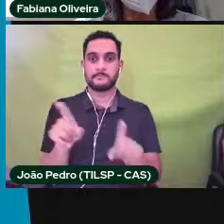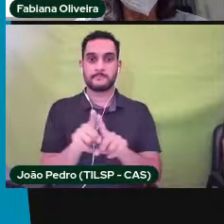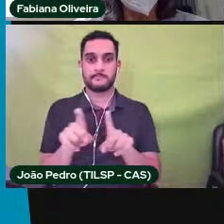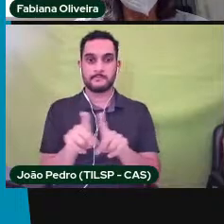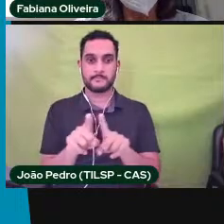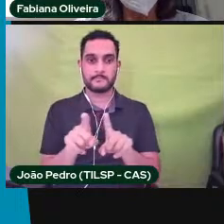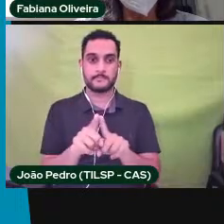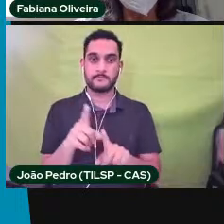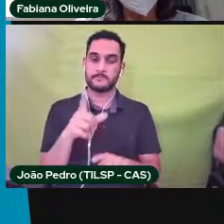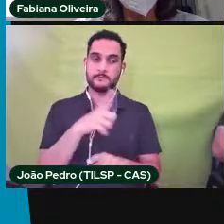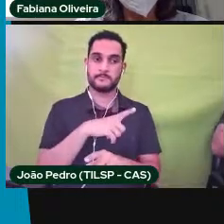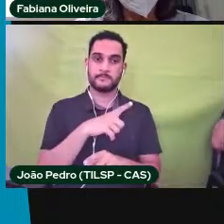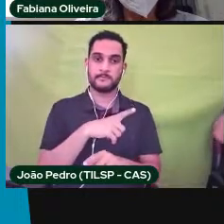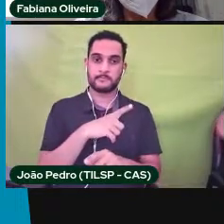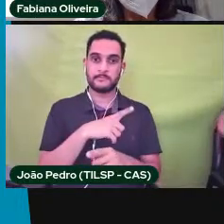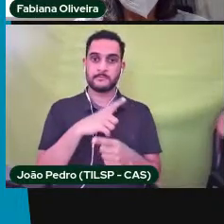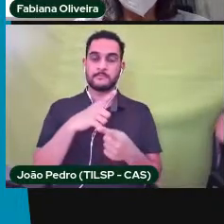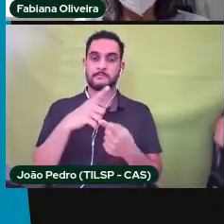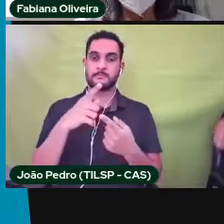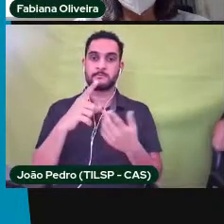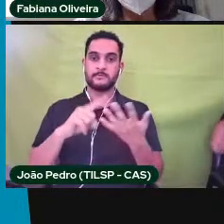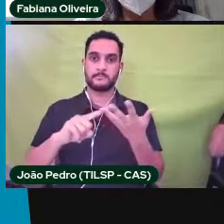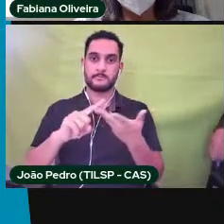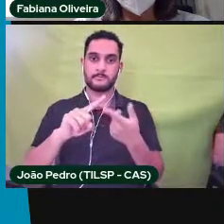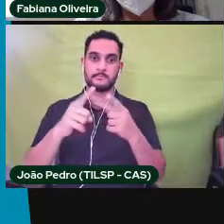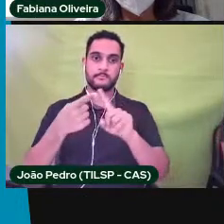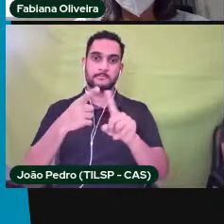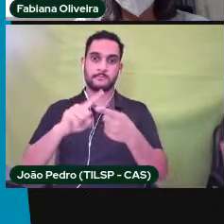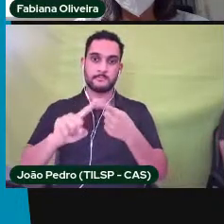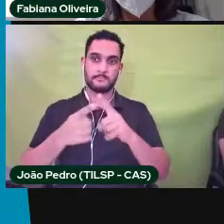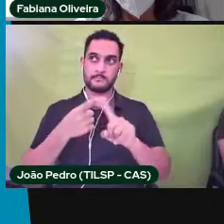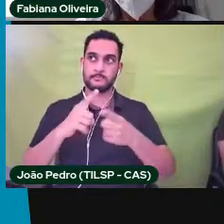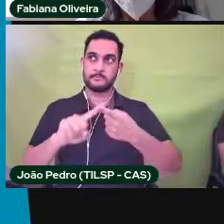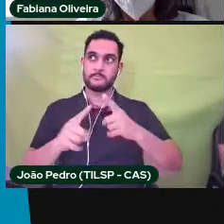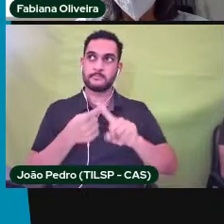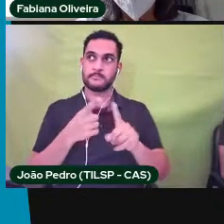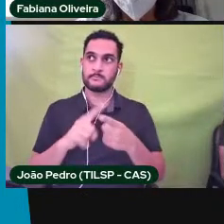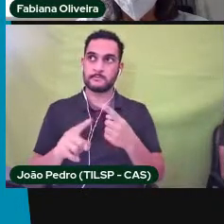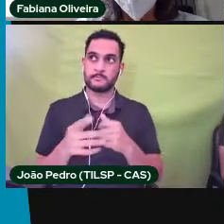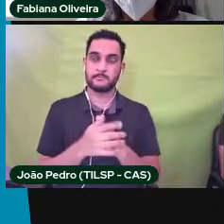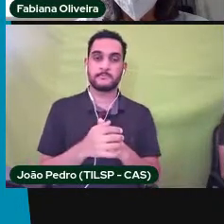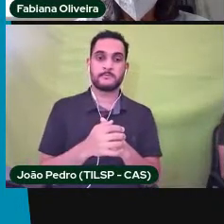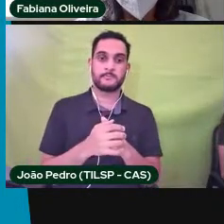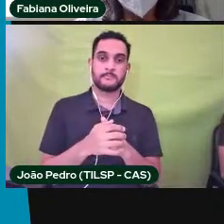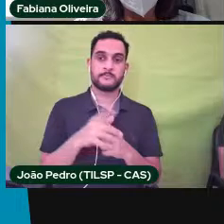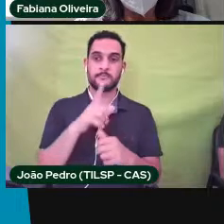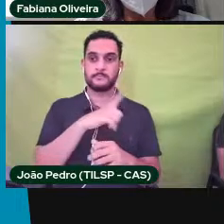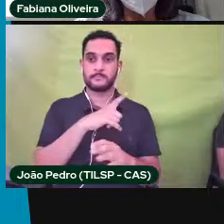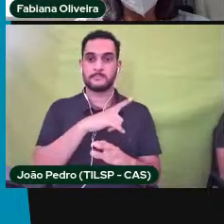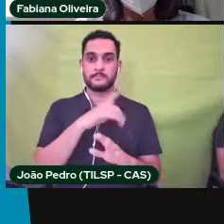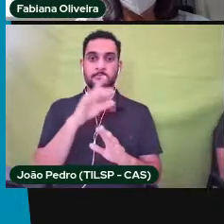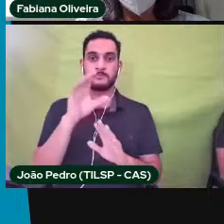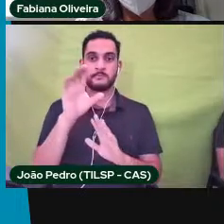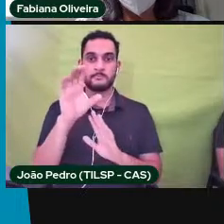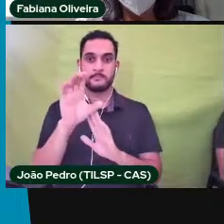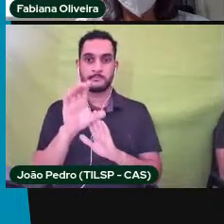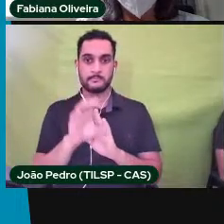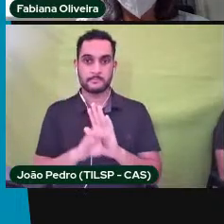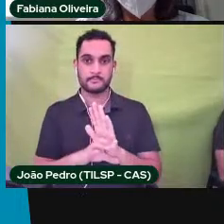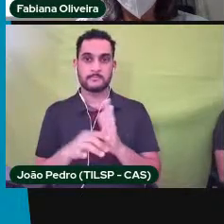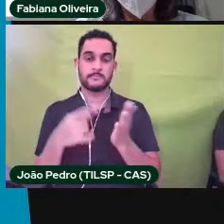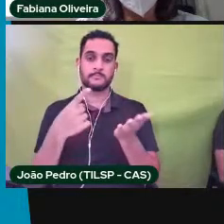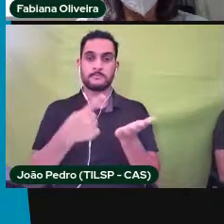elementos importantes para discutir. Resumidamente, a Base Nacional Comum Curricular, ela envolve o